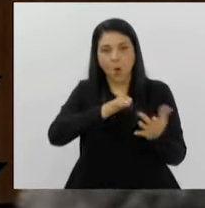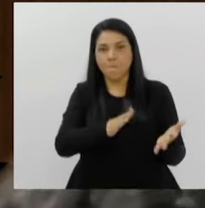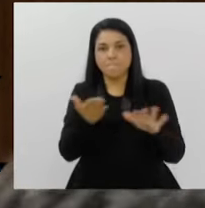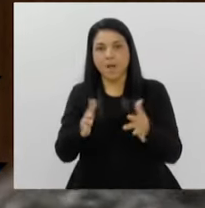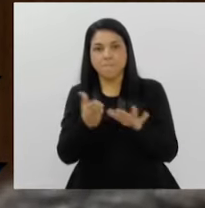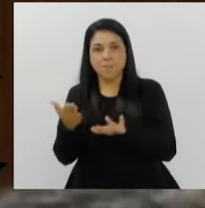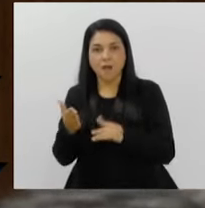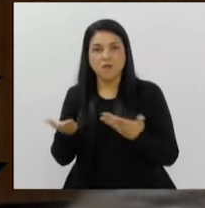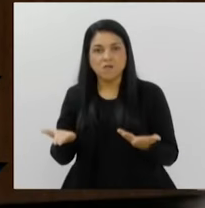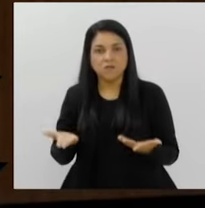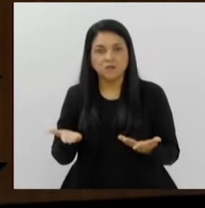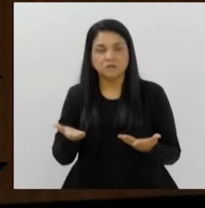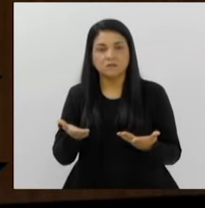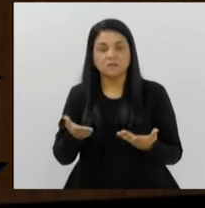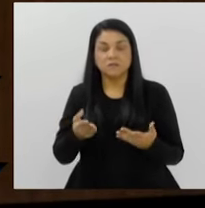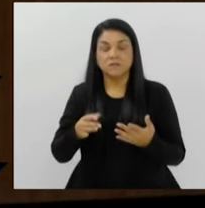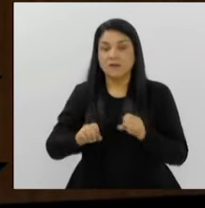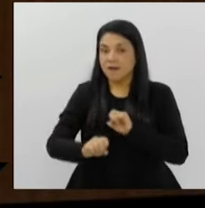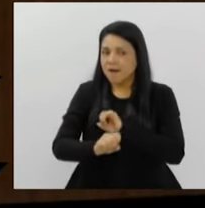Que fique muito claro,